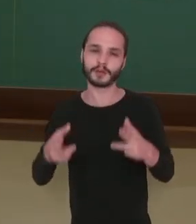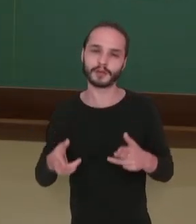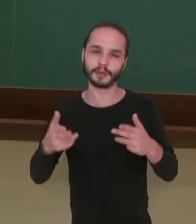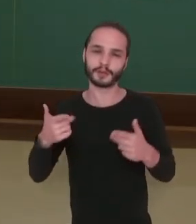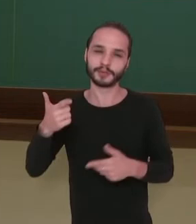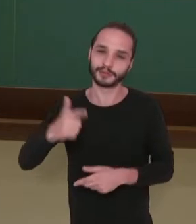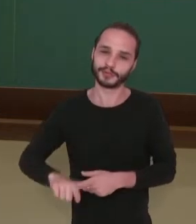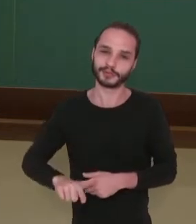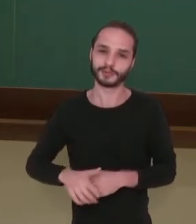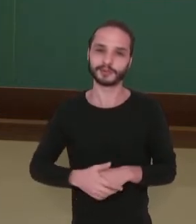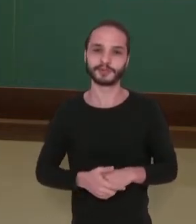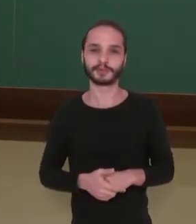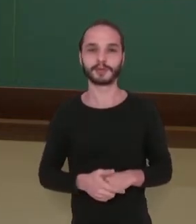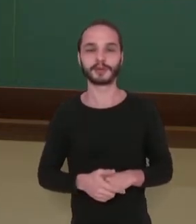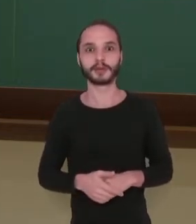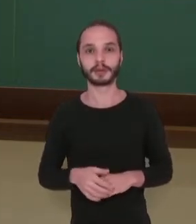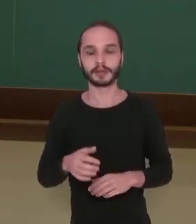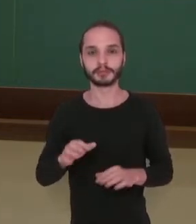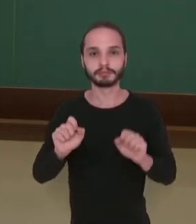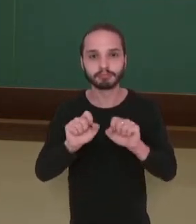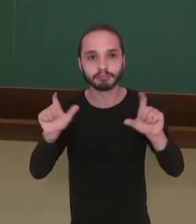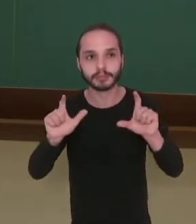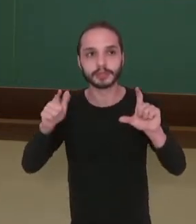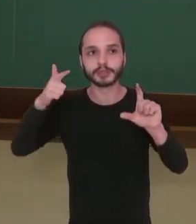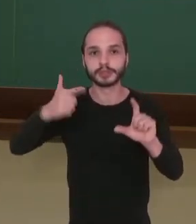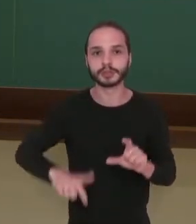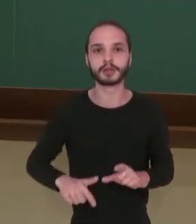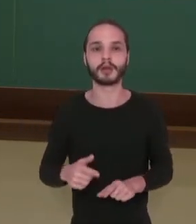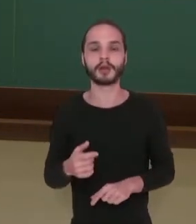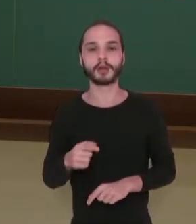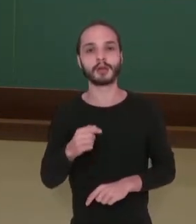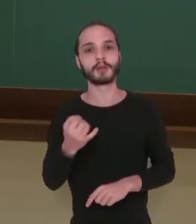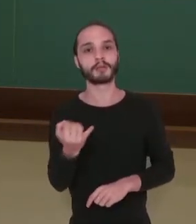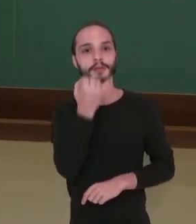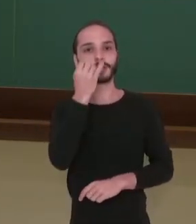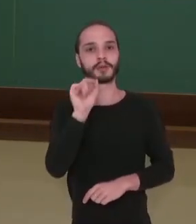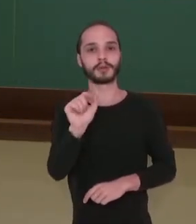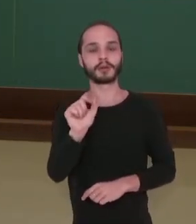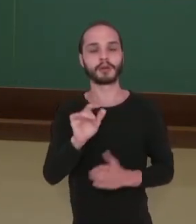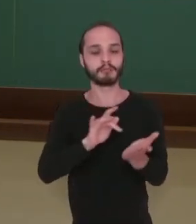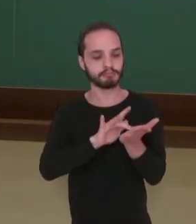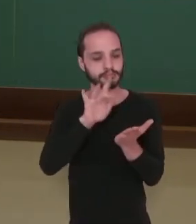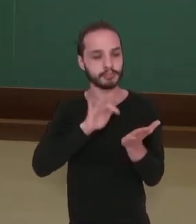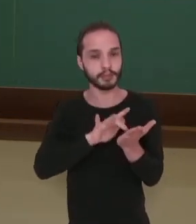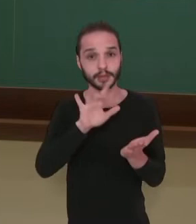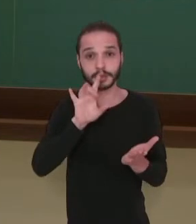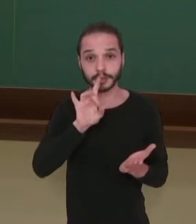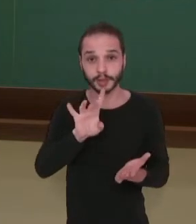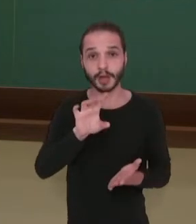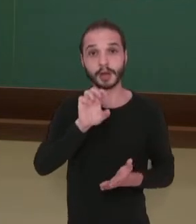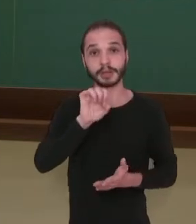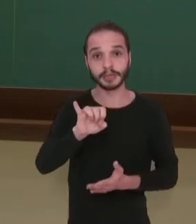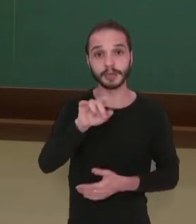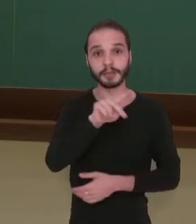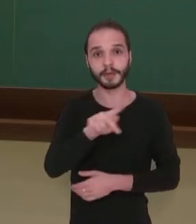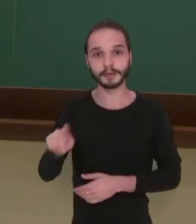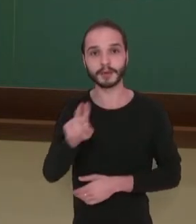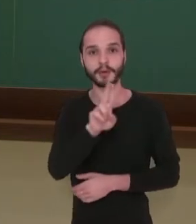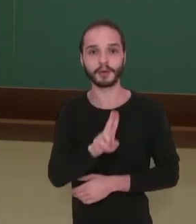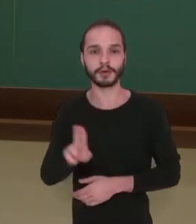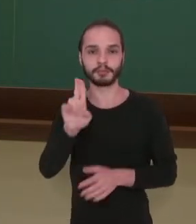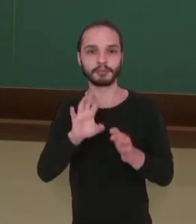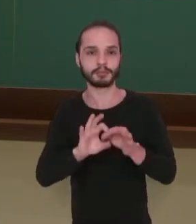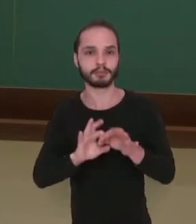repetindo aqui nesse slide para enfatizar para vocês que o uso de aparelhos eletrônicos na sala de aula só pode com autorização pedagógica do professor,